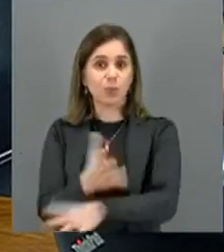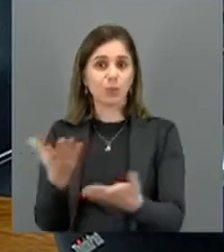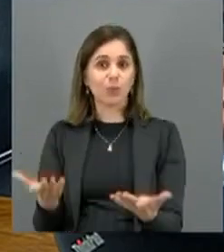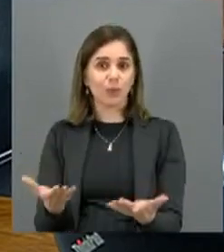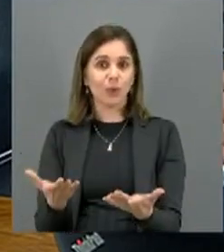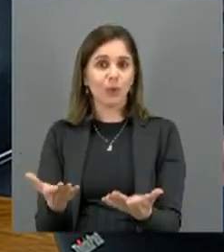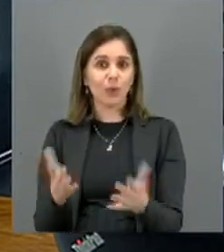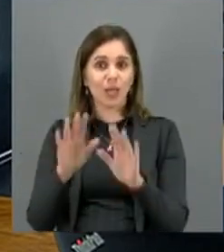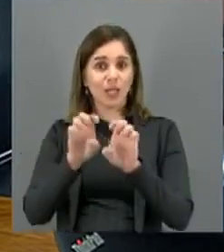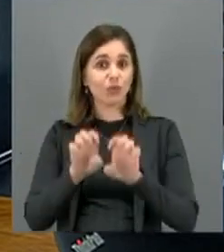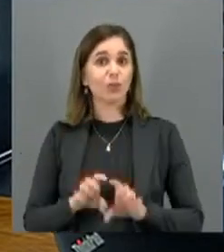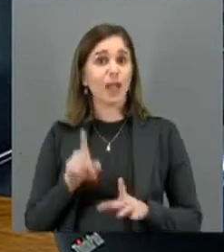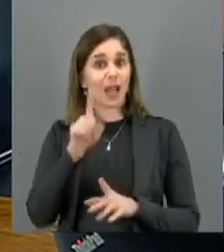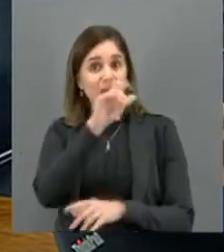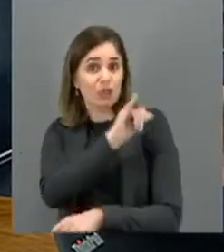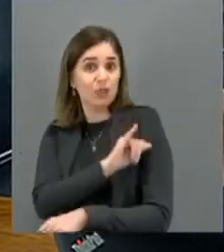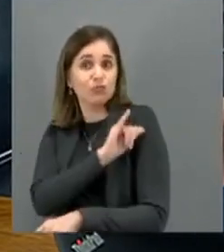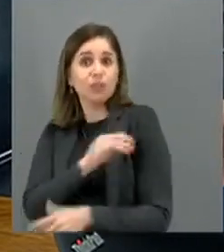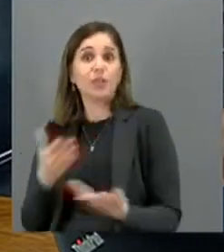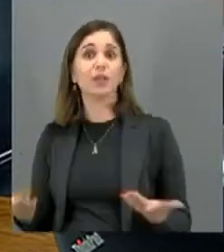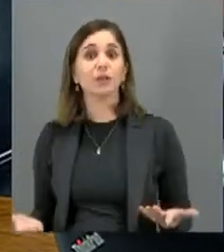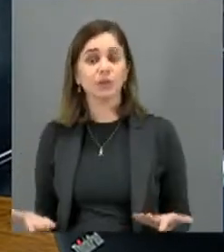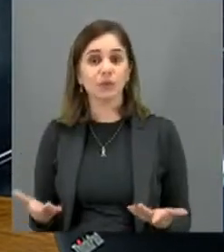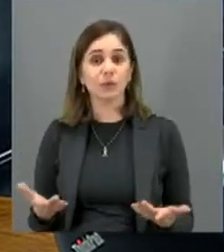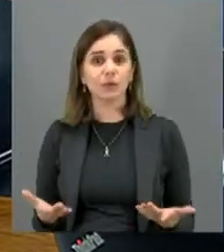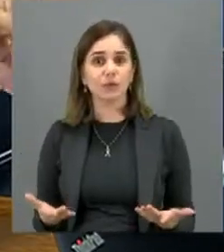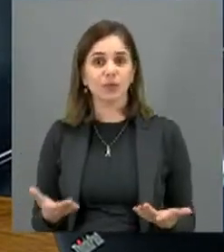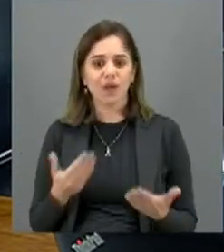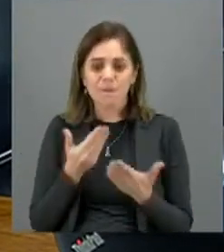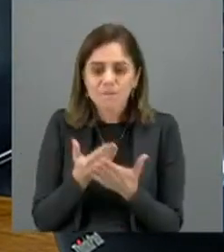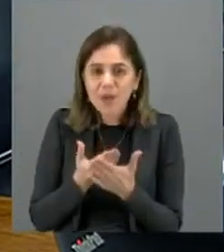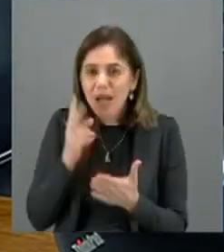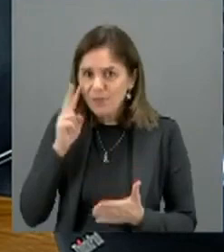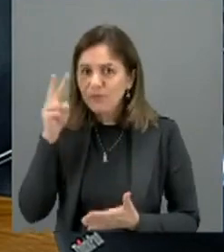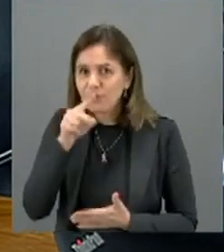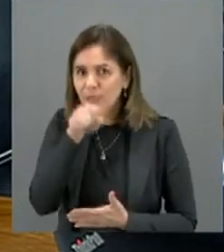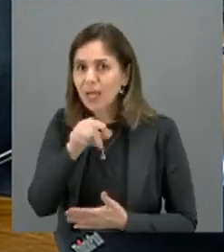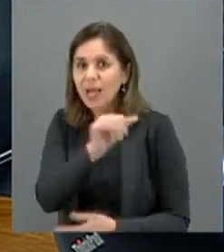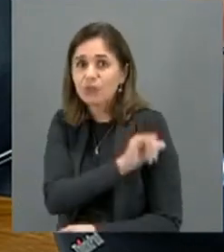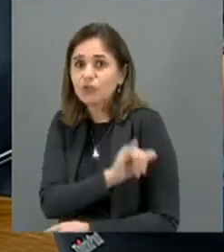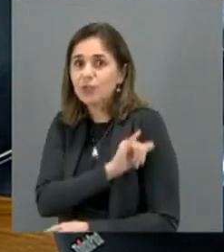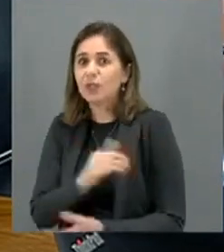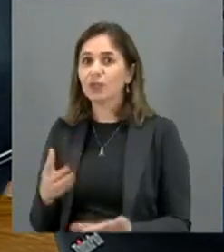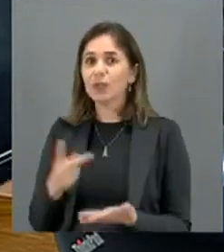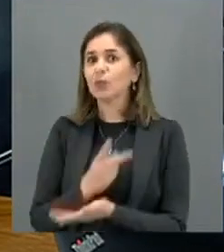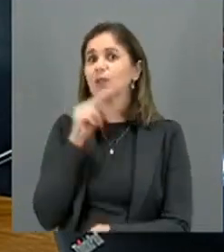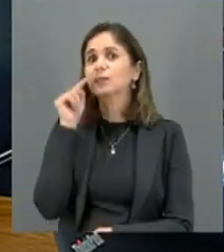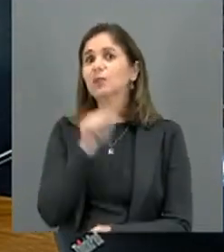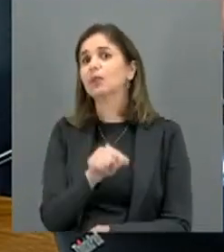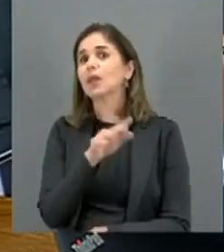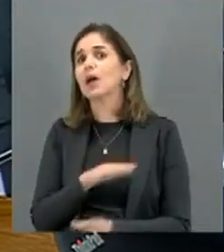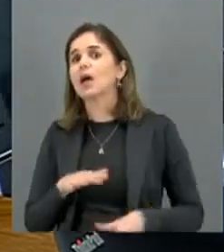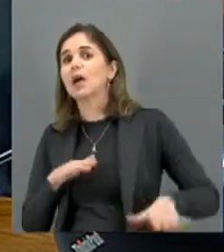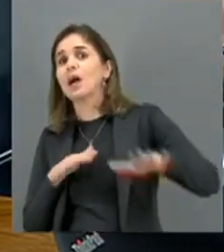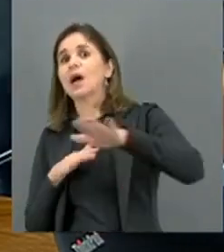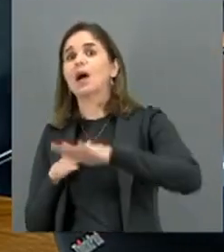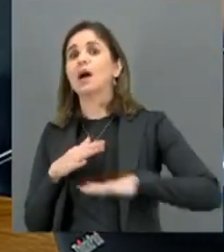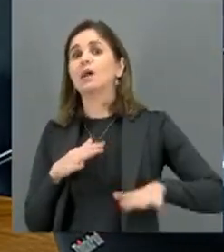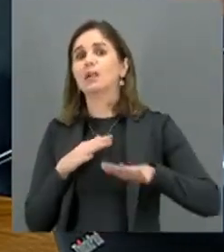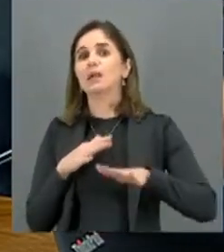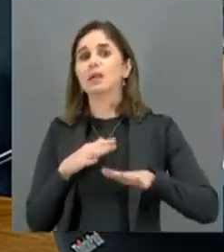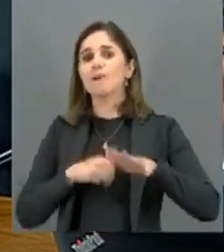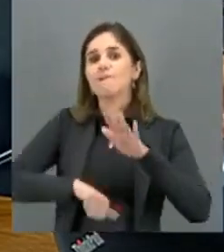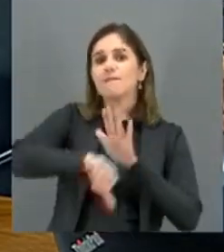com o Estado do Rio de Janeiro. Por favor, senhores, se debrucem sobre o Estado do Rio de Janeiro. O Rio de Janeiro hoje virou um santuário de marginais,